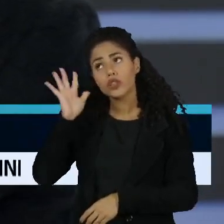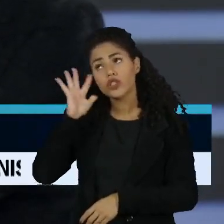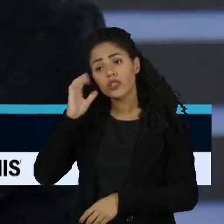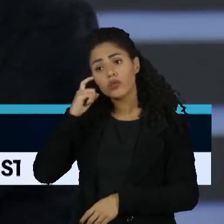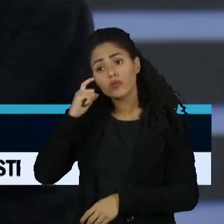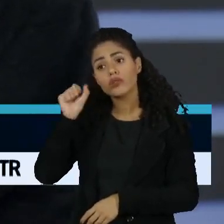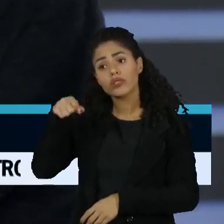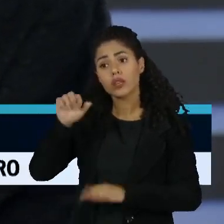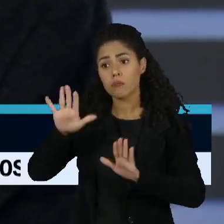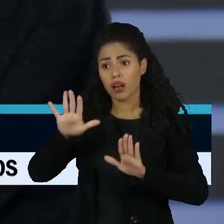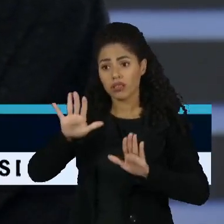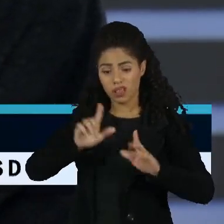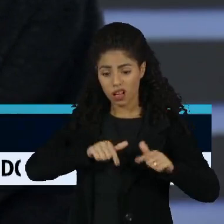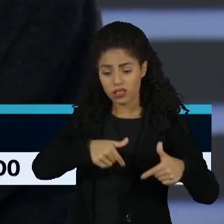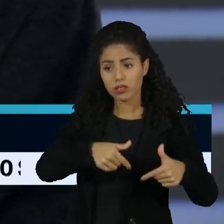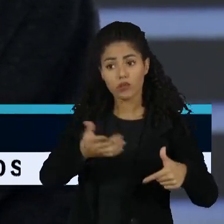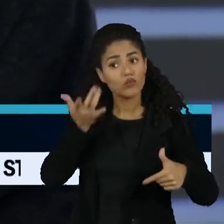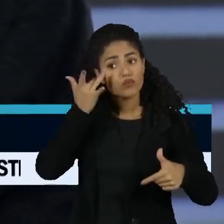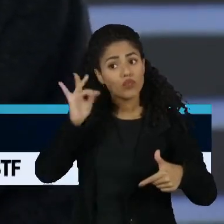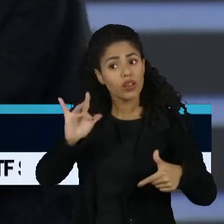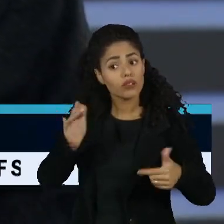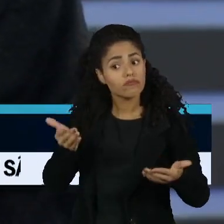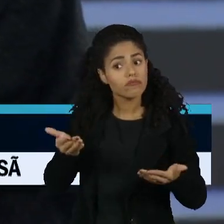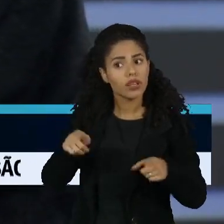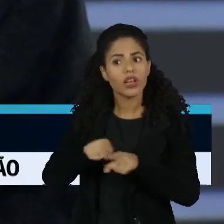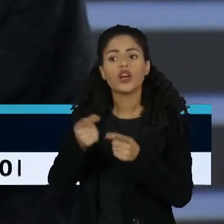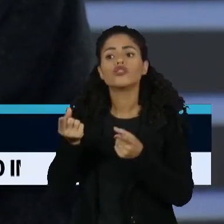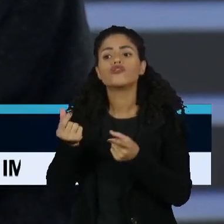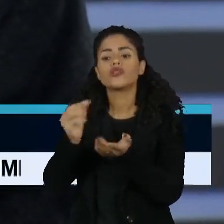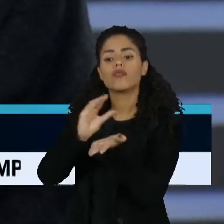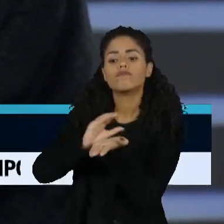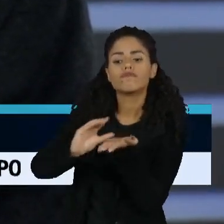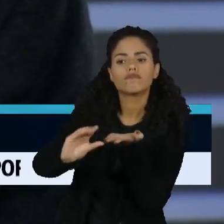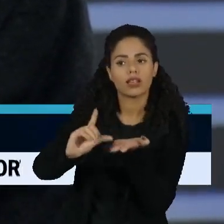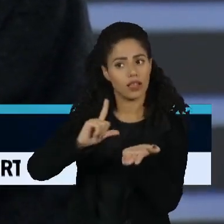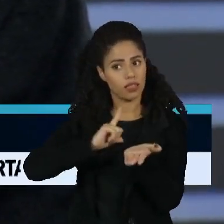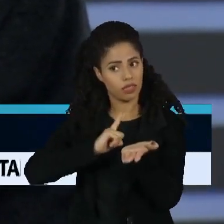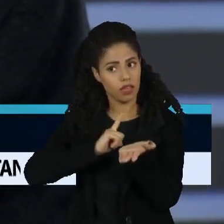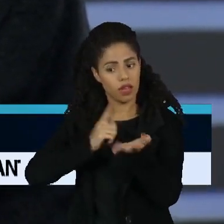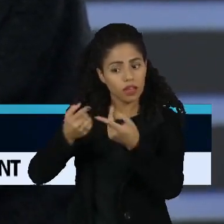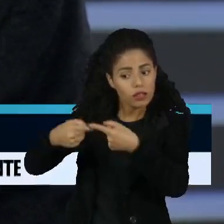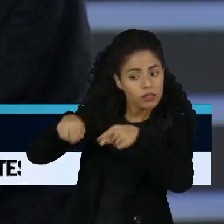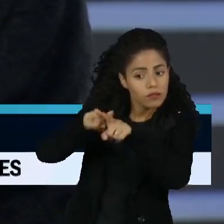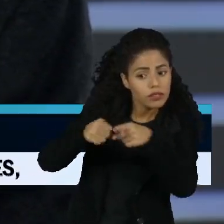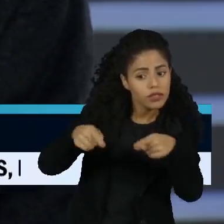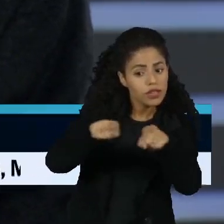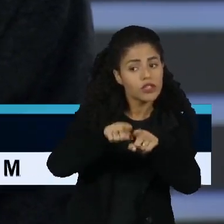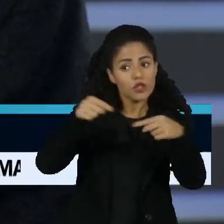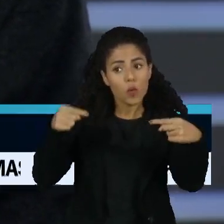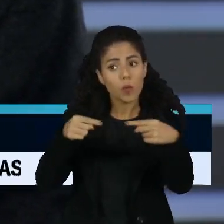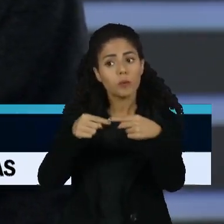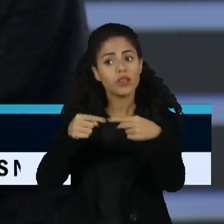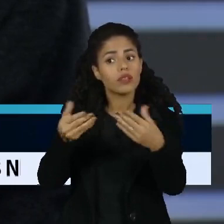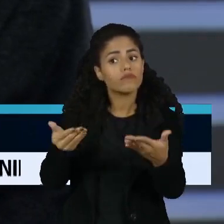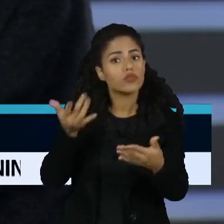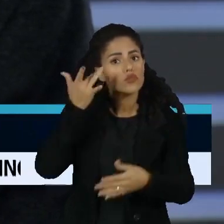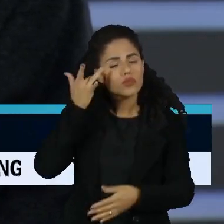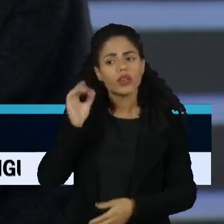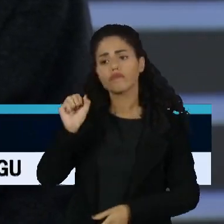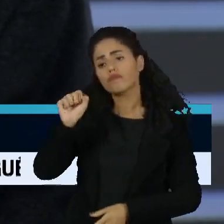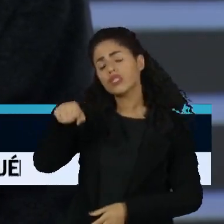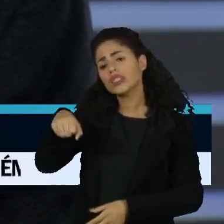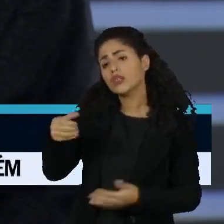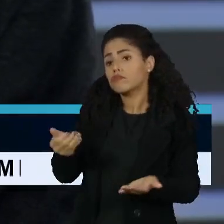acontecer né se vai ter dinheiro para isso se vão conseguir fazer as parcerias necessárias mas sem dúvida que sim